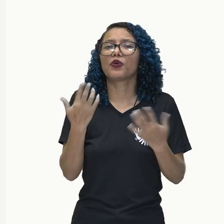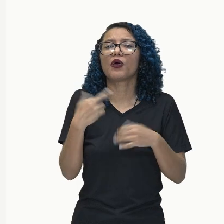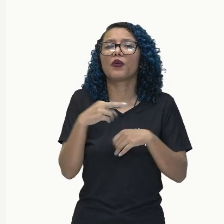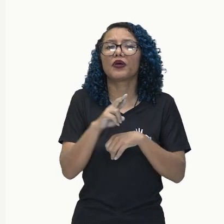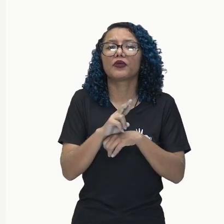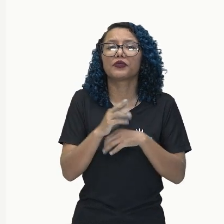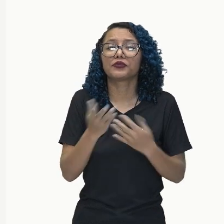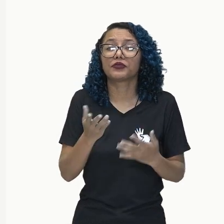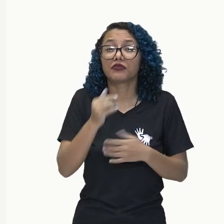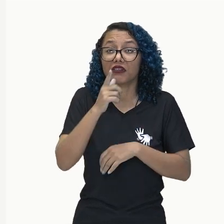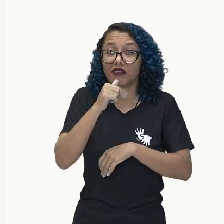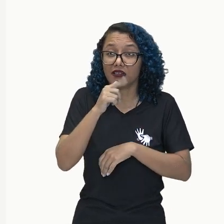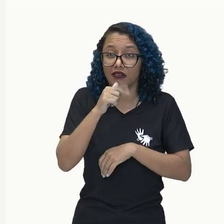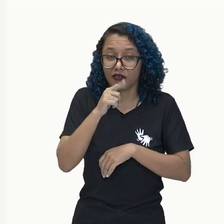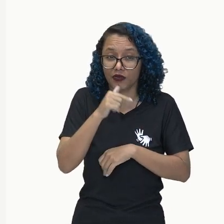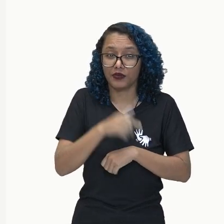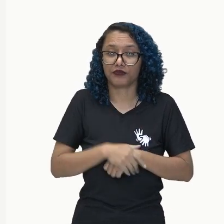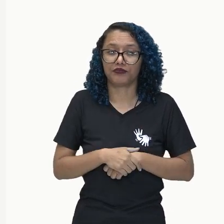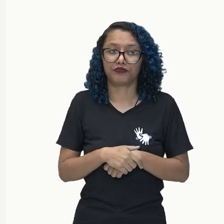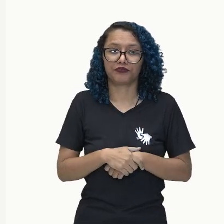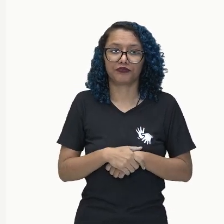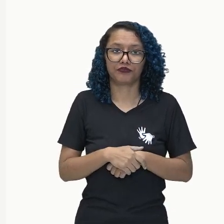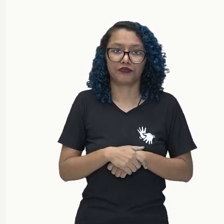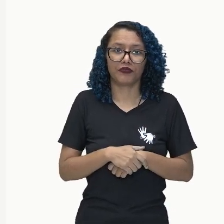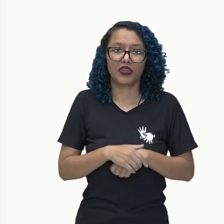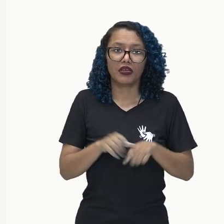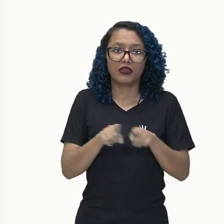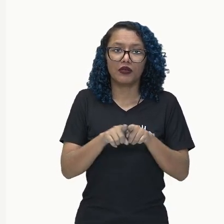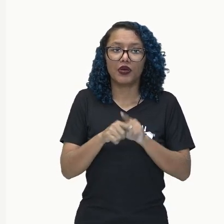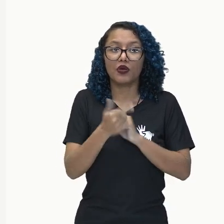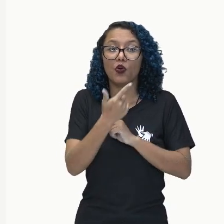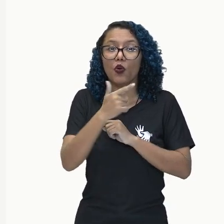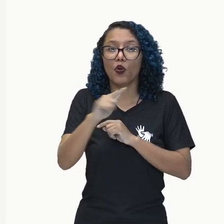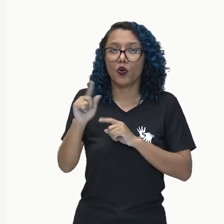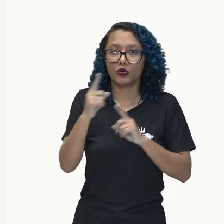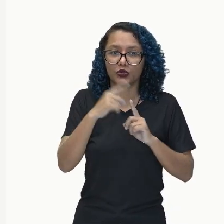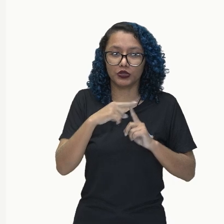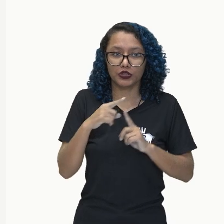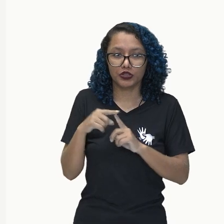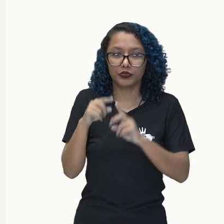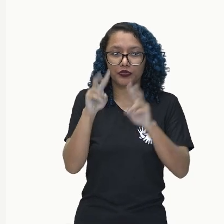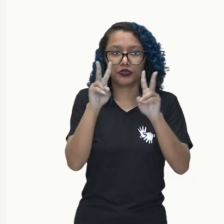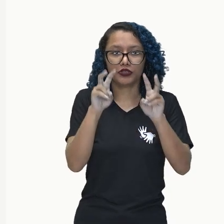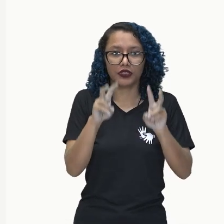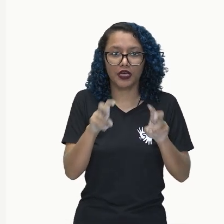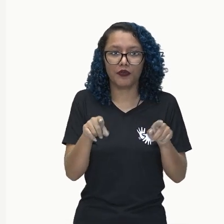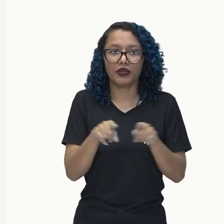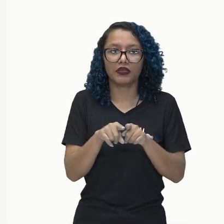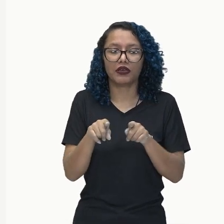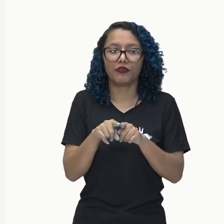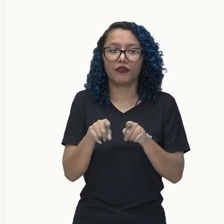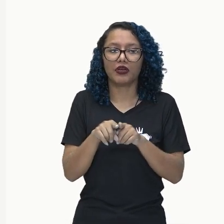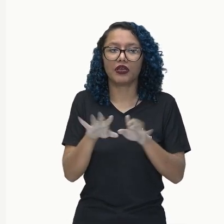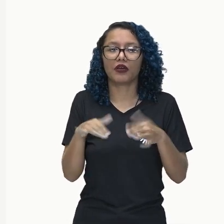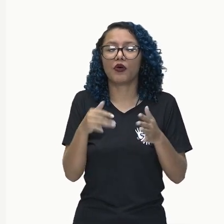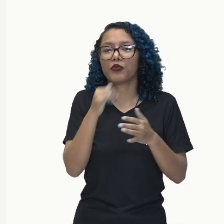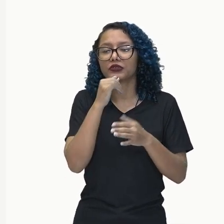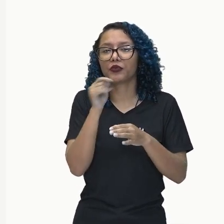Exatamente, a água. Temos o intertítulos ali também, que ele faz uma pergunta, né? O que